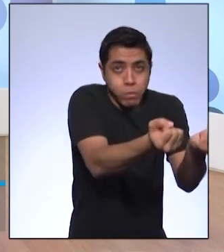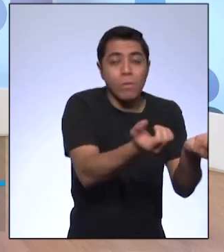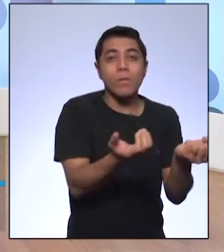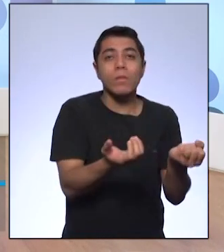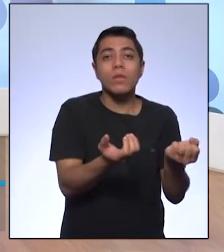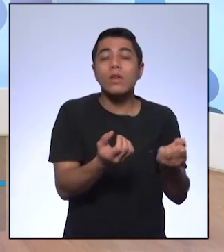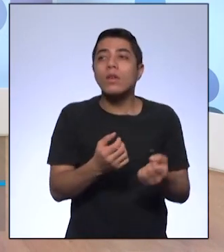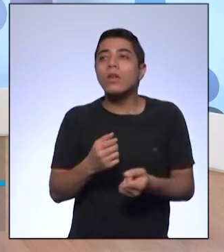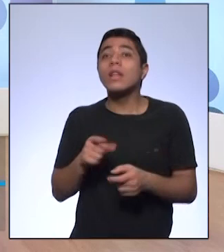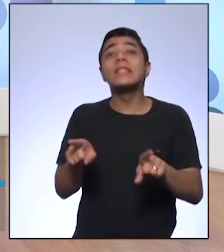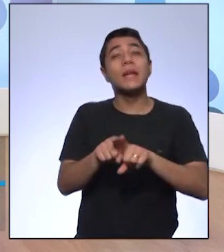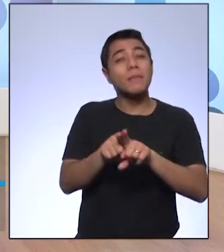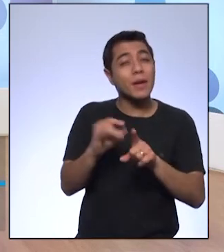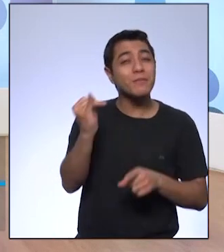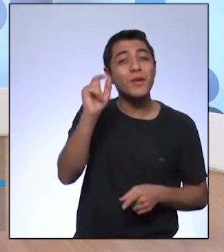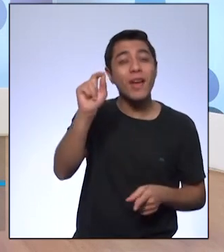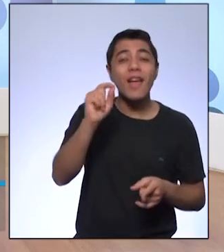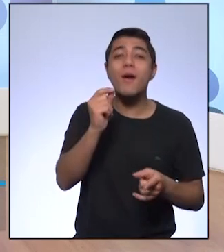comer ele.